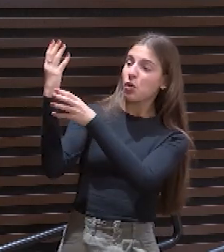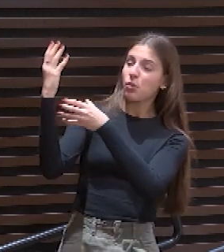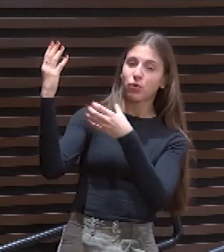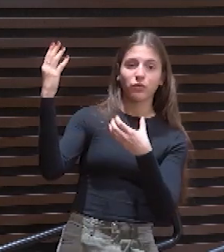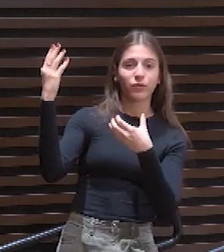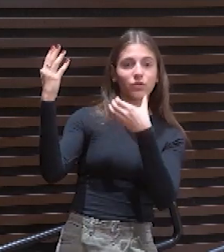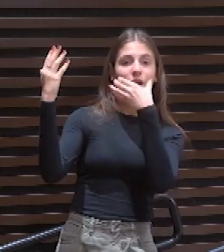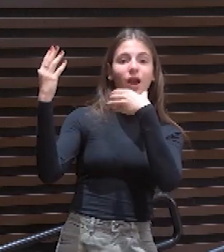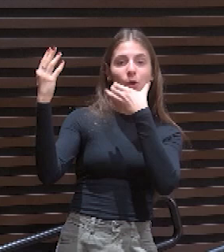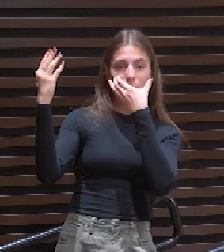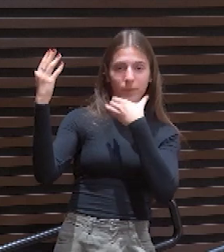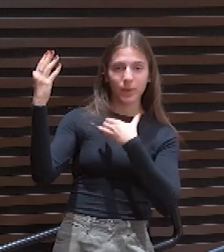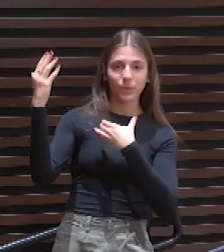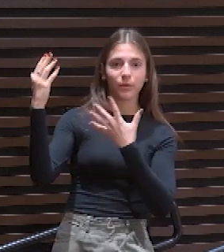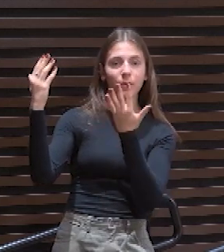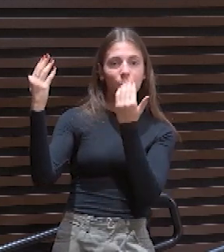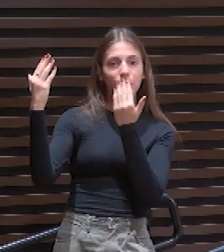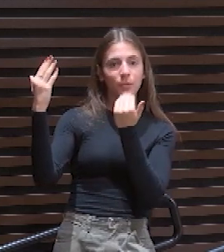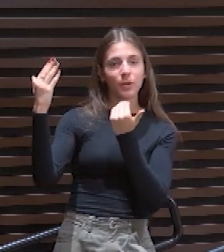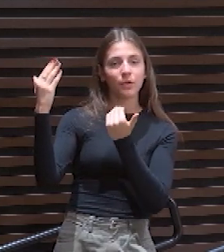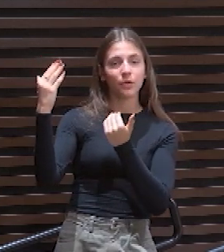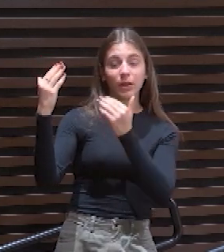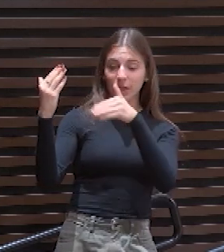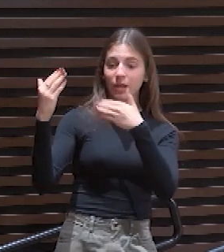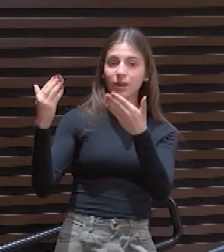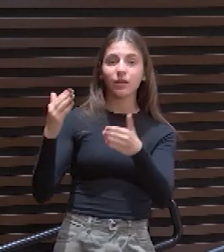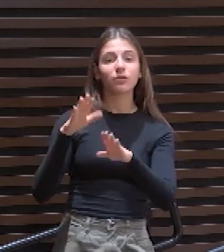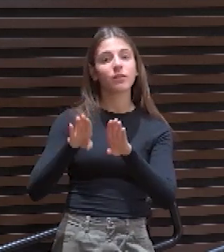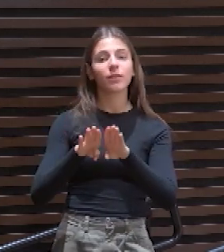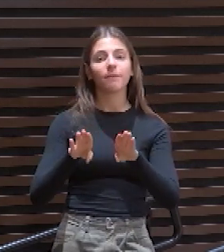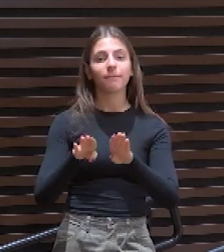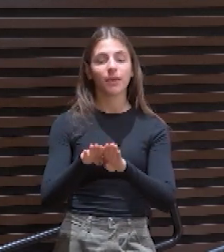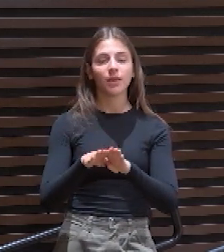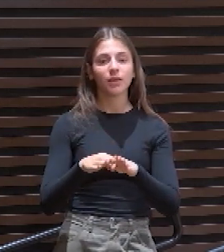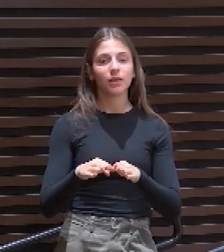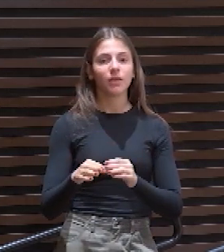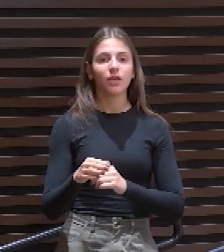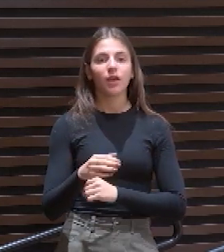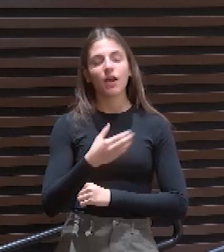do fruto e comeu e deu também ao marido, e ele comeu.